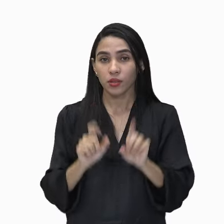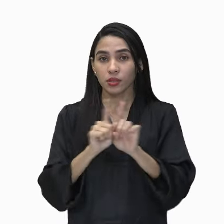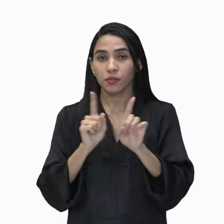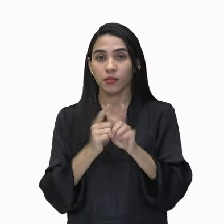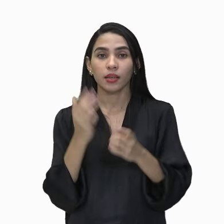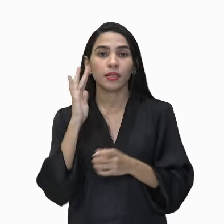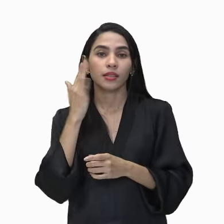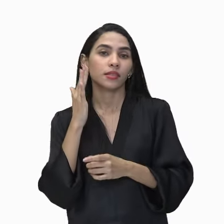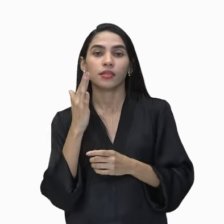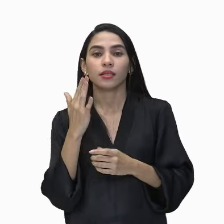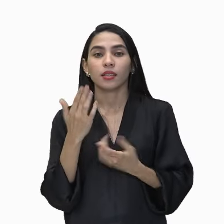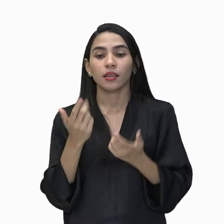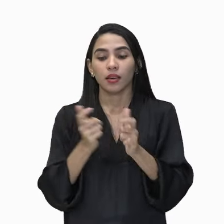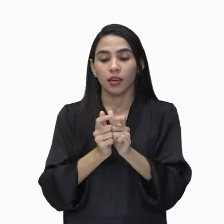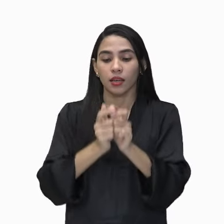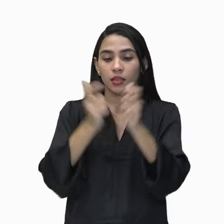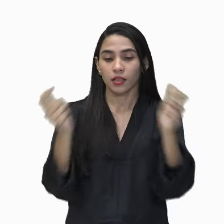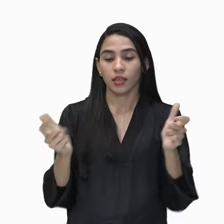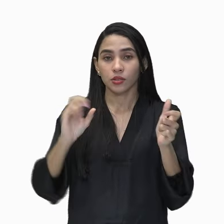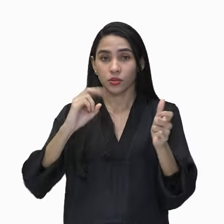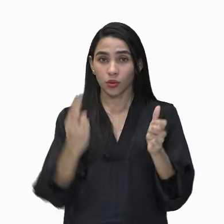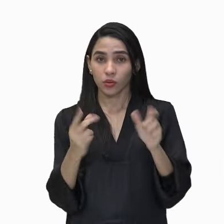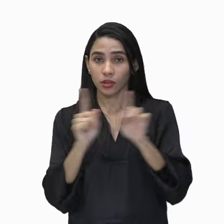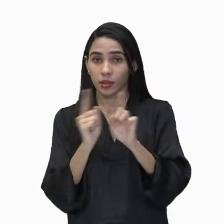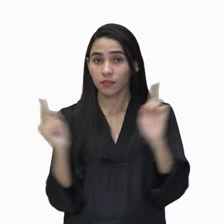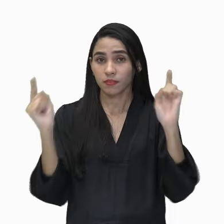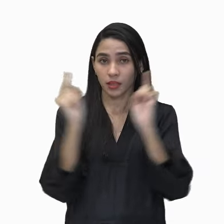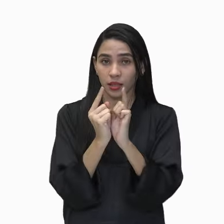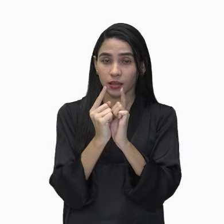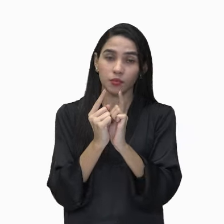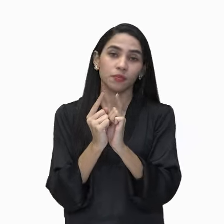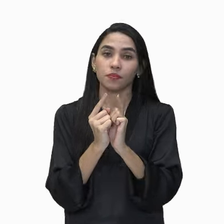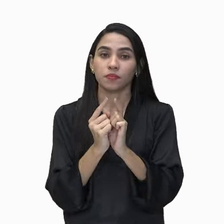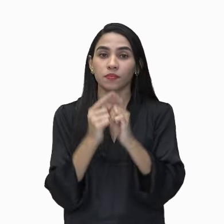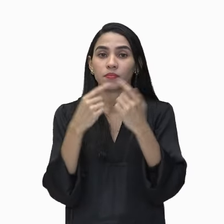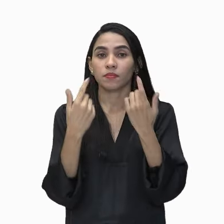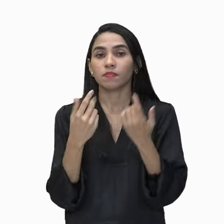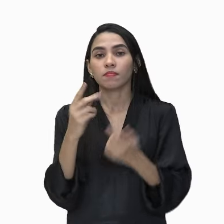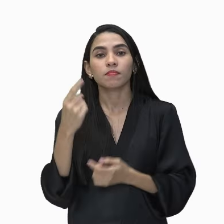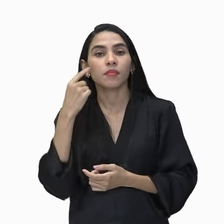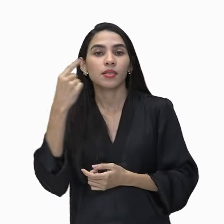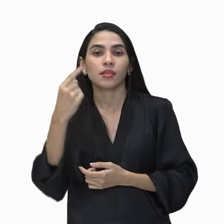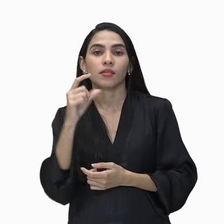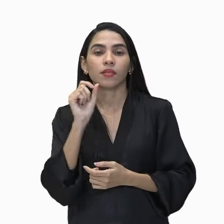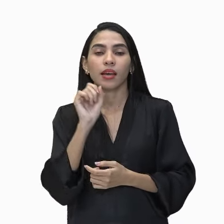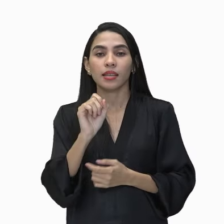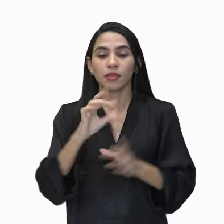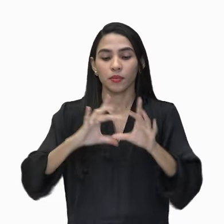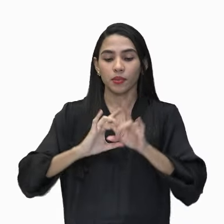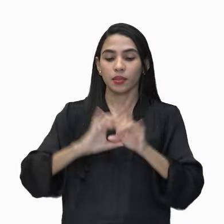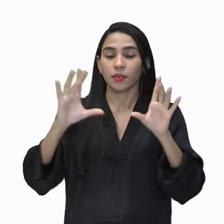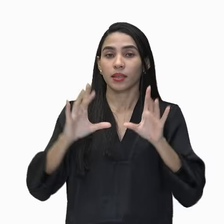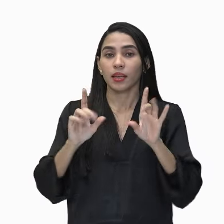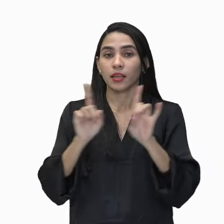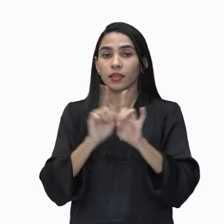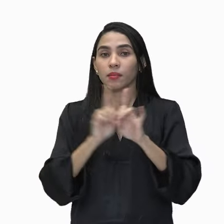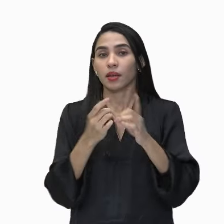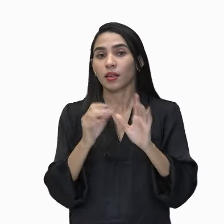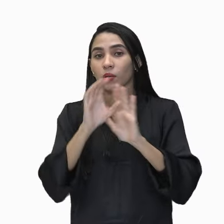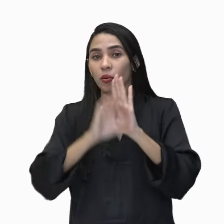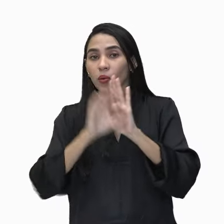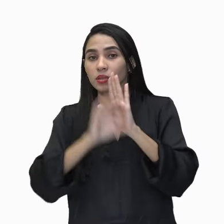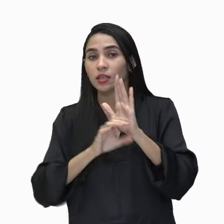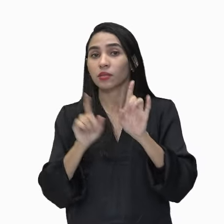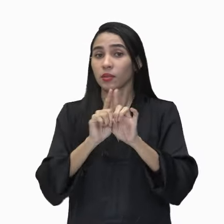em um sentido amplo ou mais restrito, pensando assim como liberdades e definidas, por exemplo, pelo